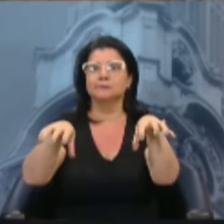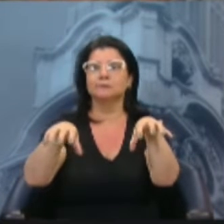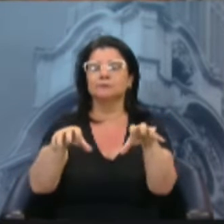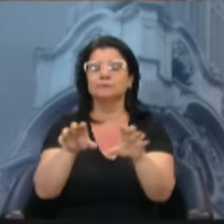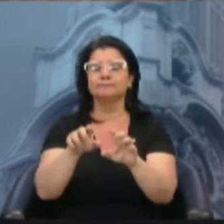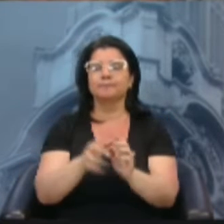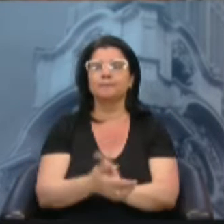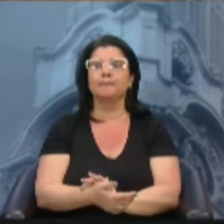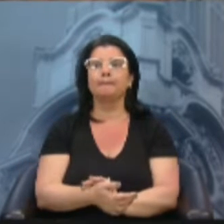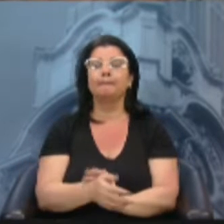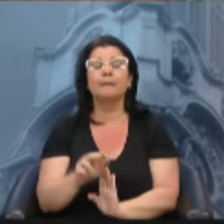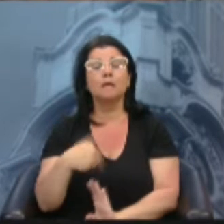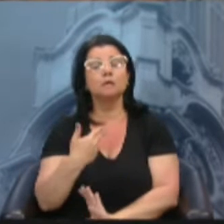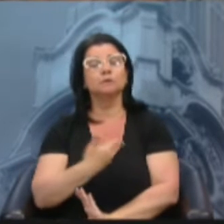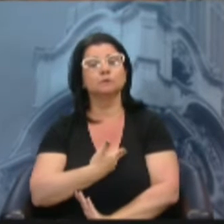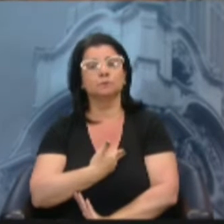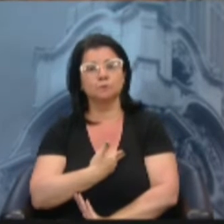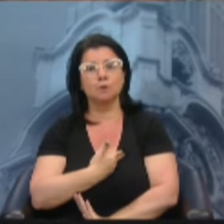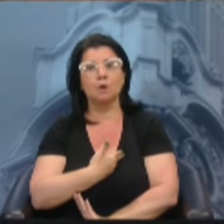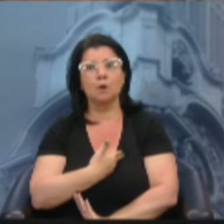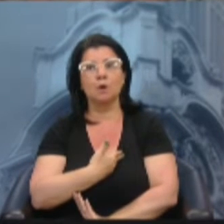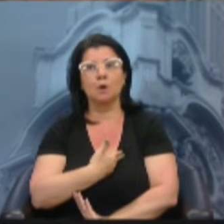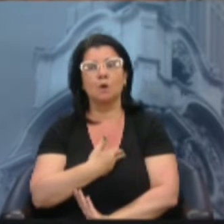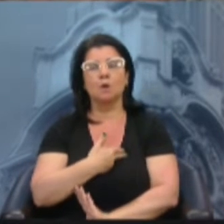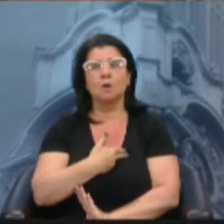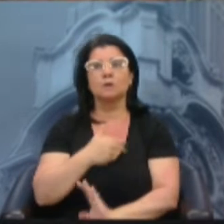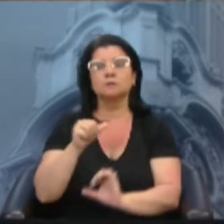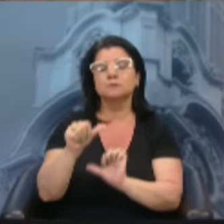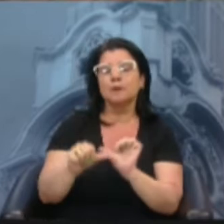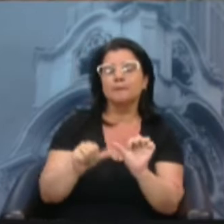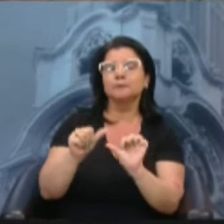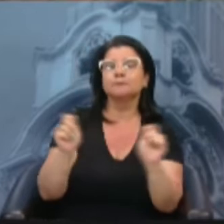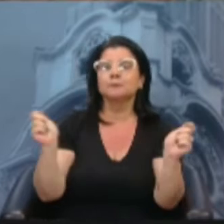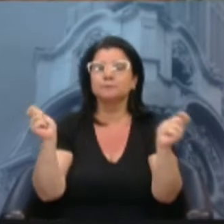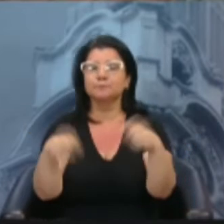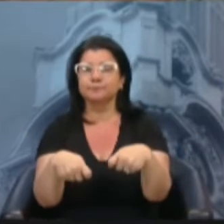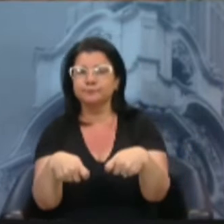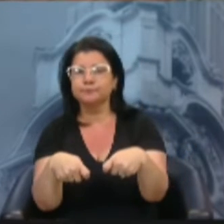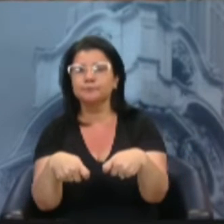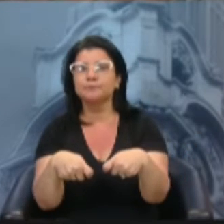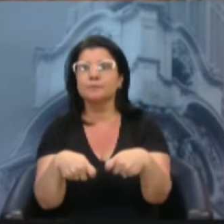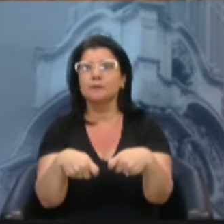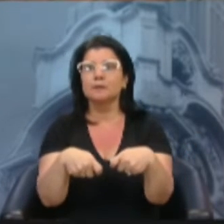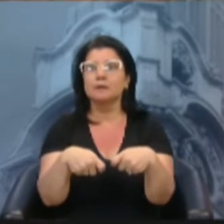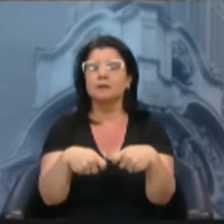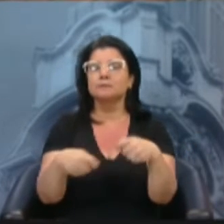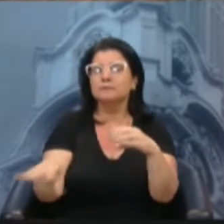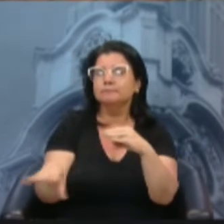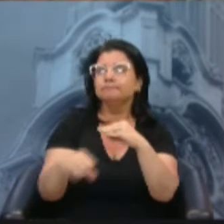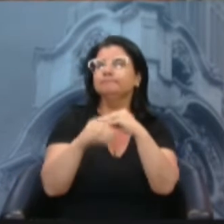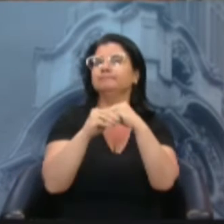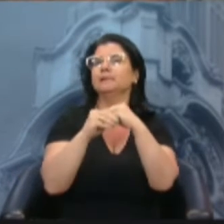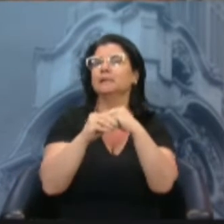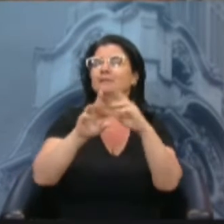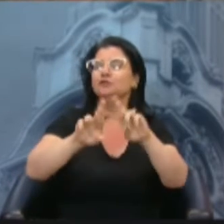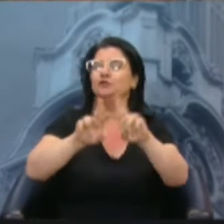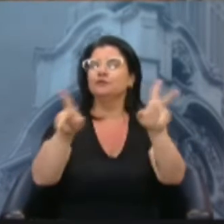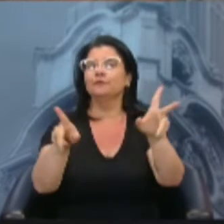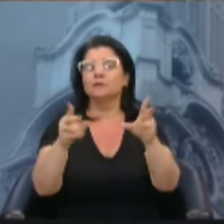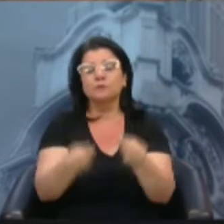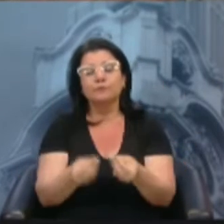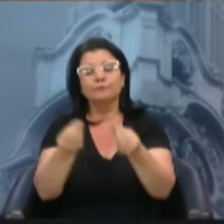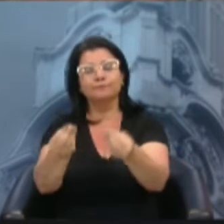Então, a gente objetivamente revoga, né, este potencial construtivo a mais, esse plus, esse diferencial que foi concedido